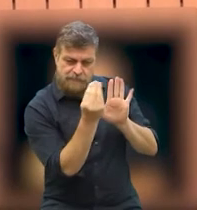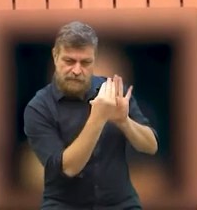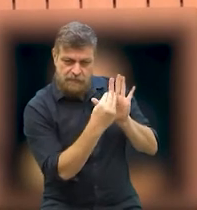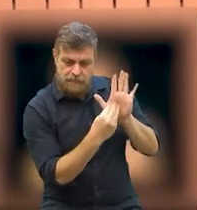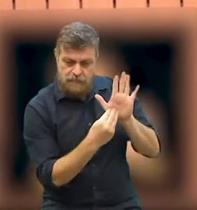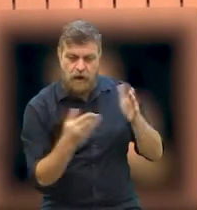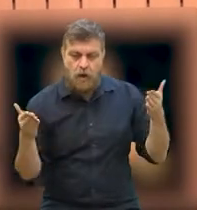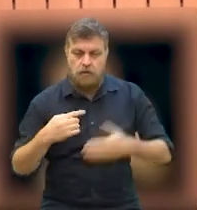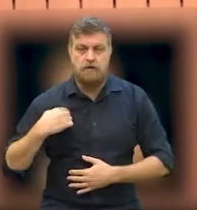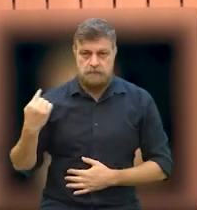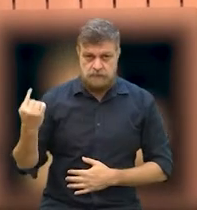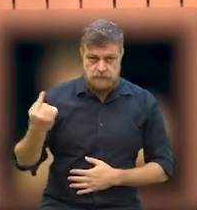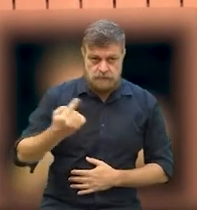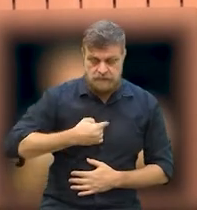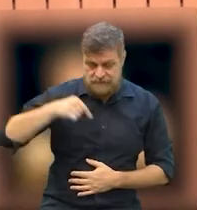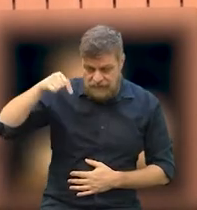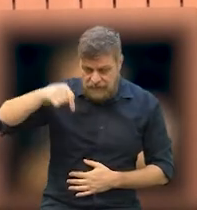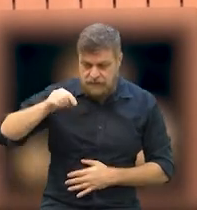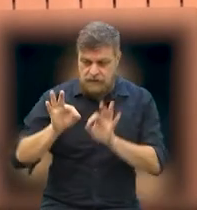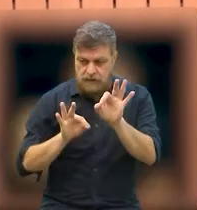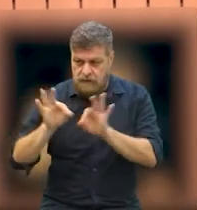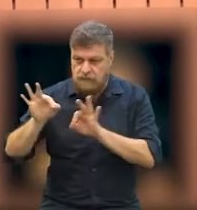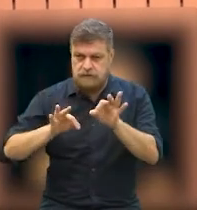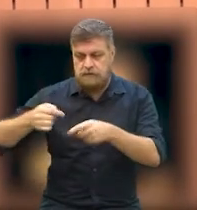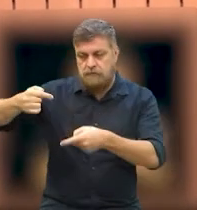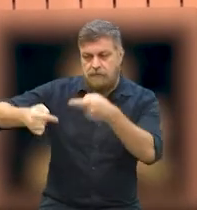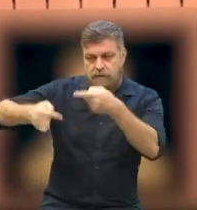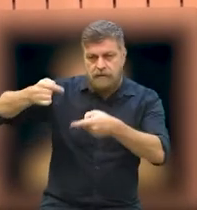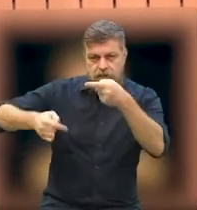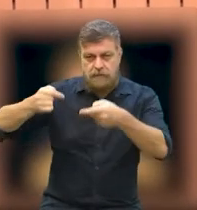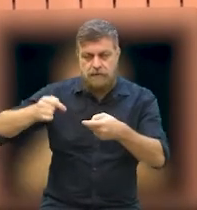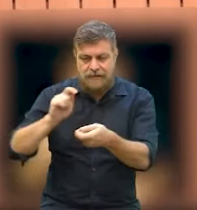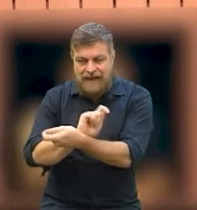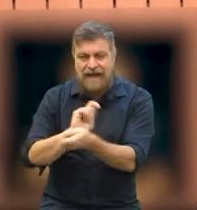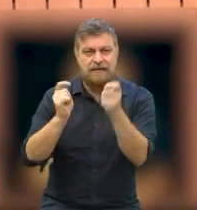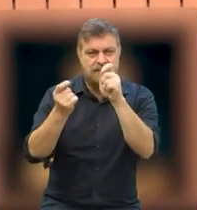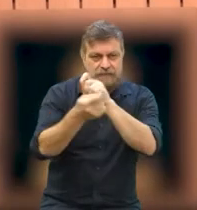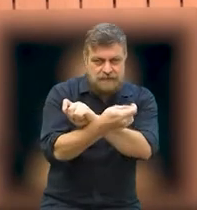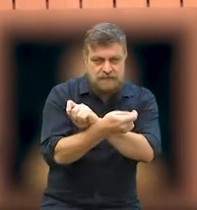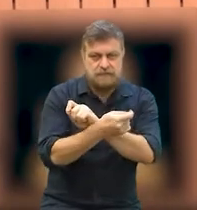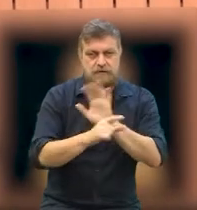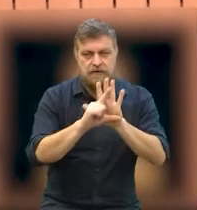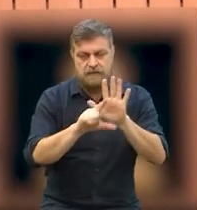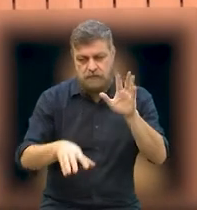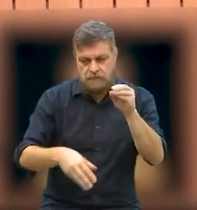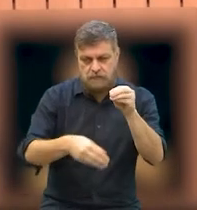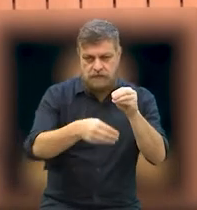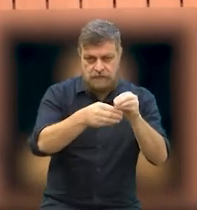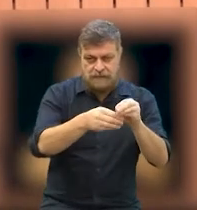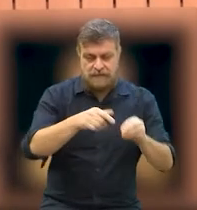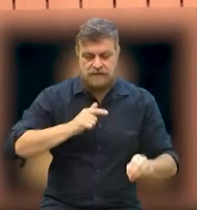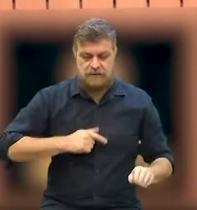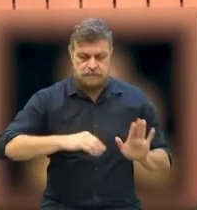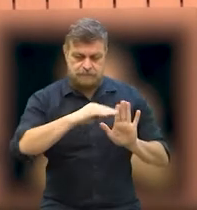preenchidas e alteradas, e hoje nós trouxemos aqui esse projeto para poder fazer essa alteração e complementar a Lei